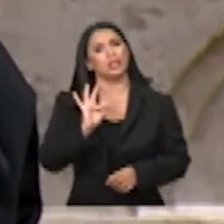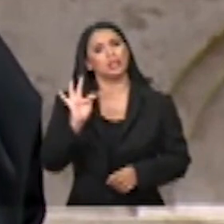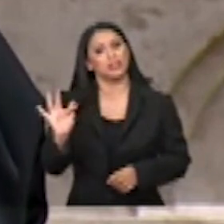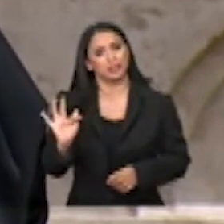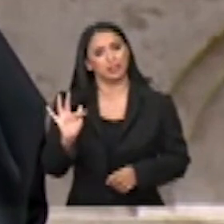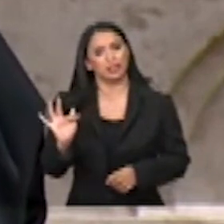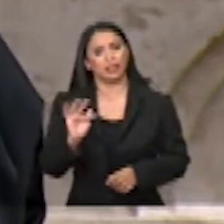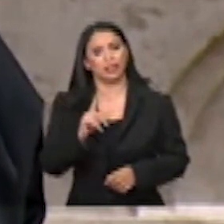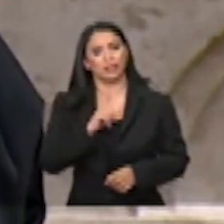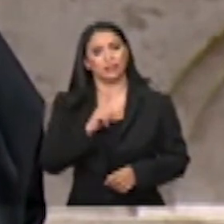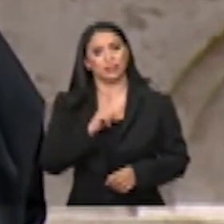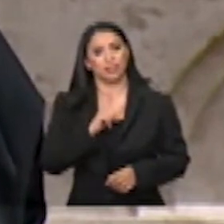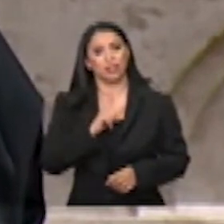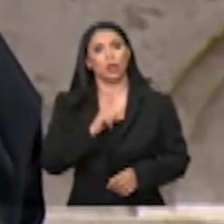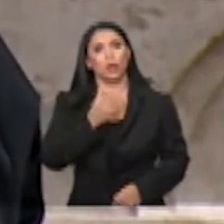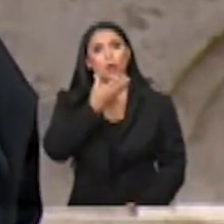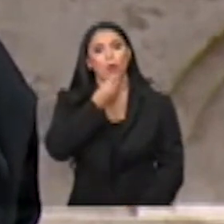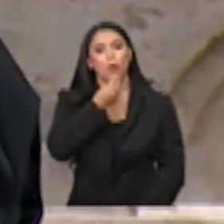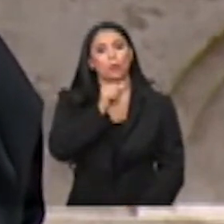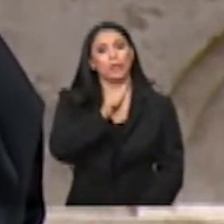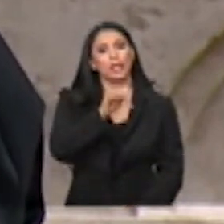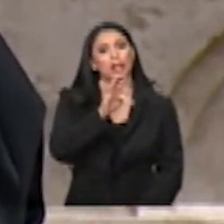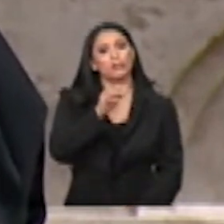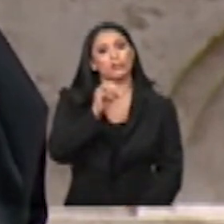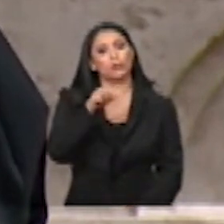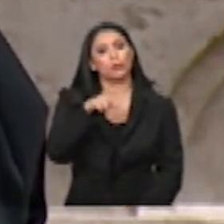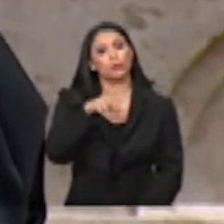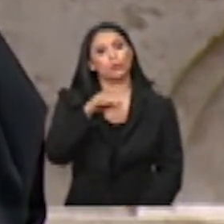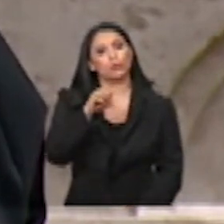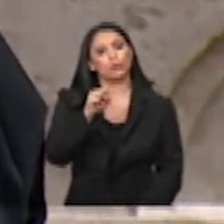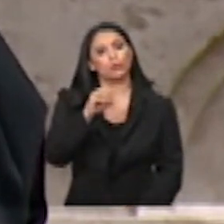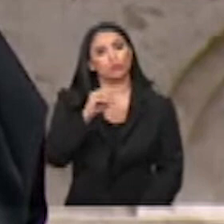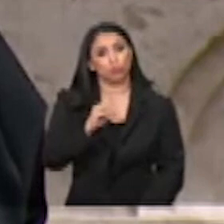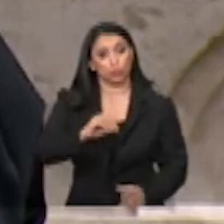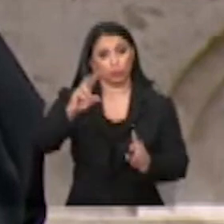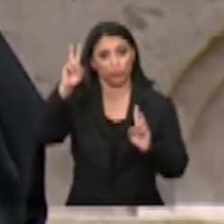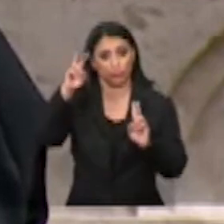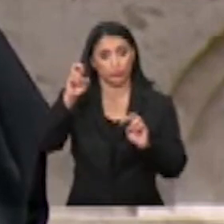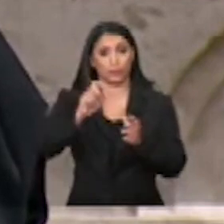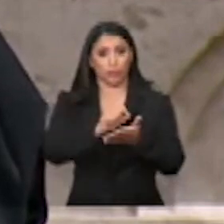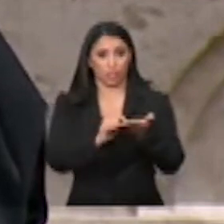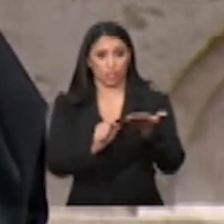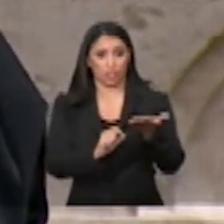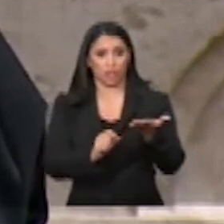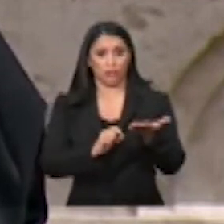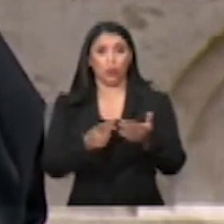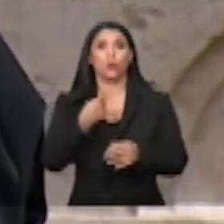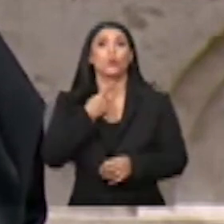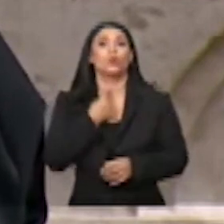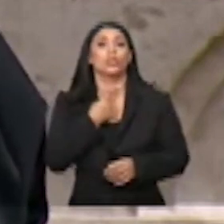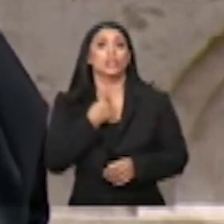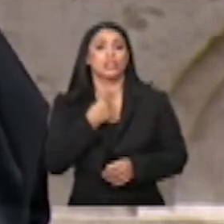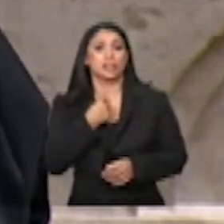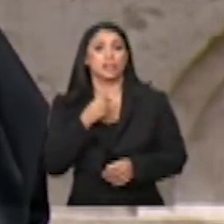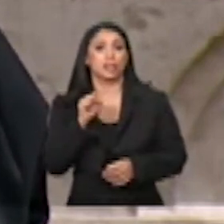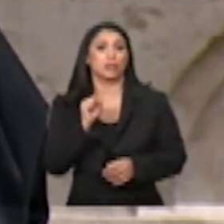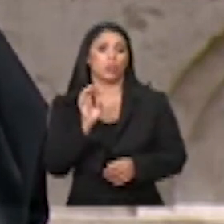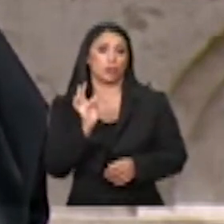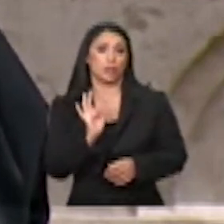então pontificou Afonso Arinos, abro aspas, o desejável é que o Supremo Tribunal